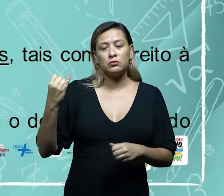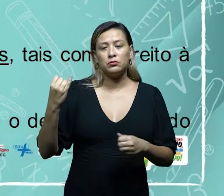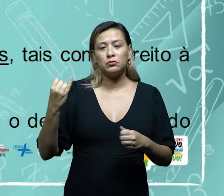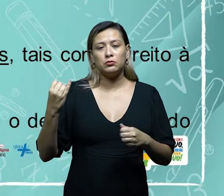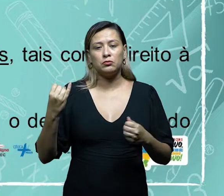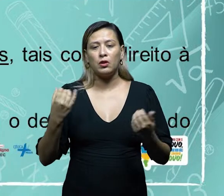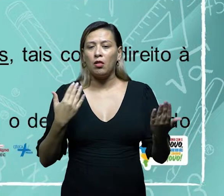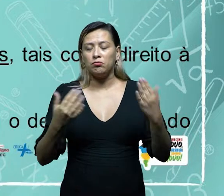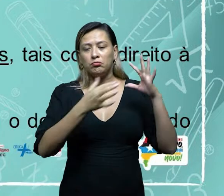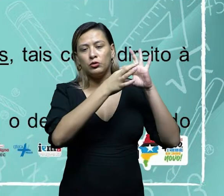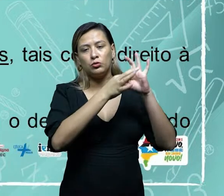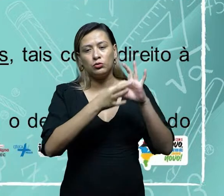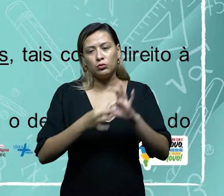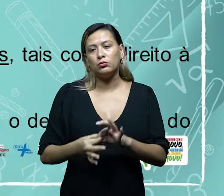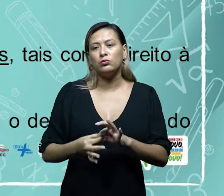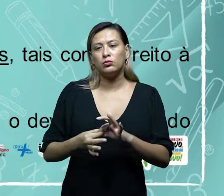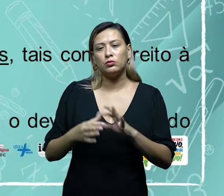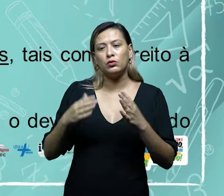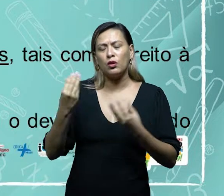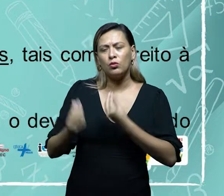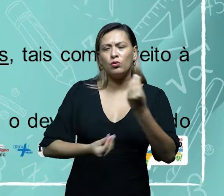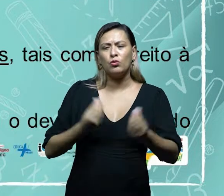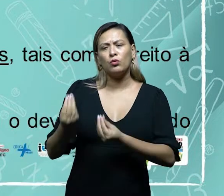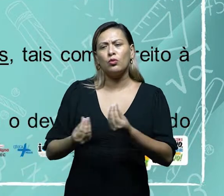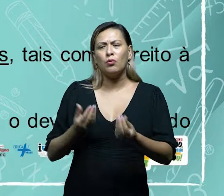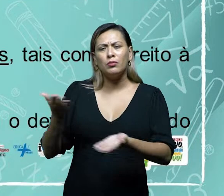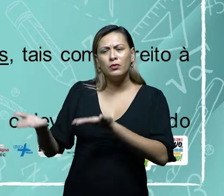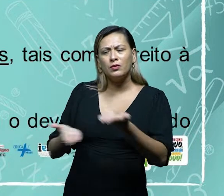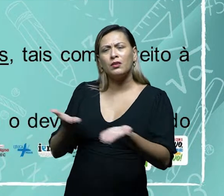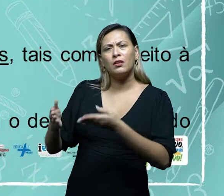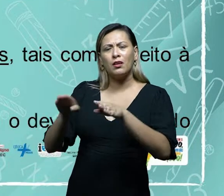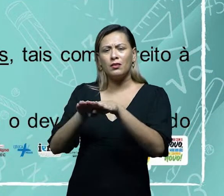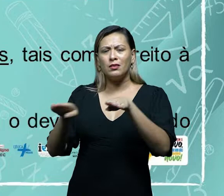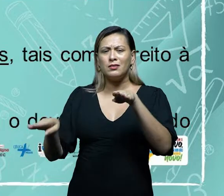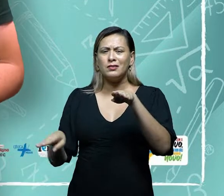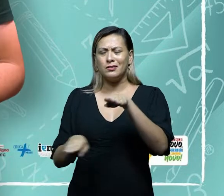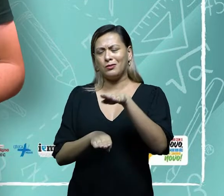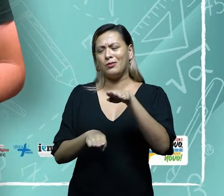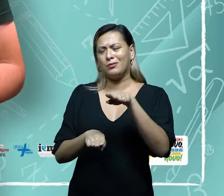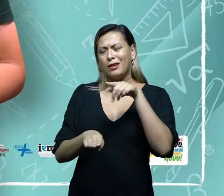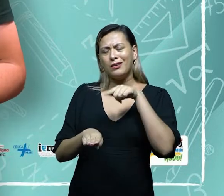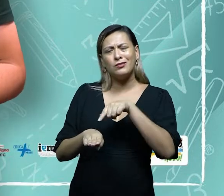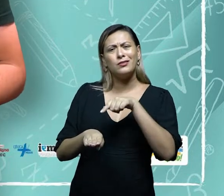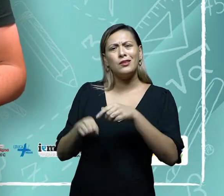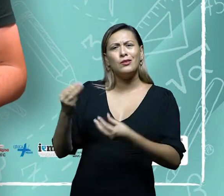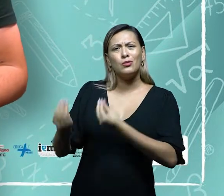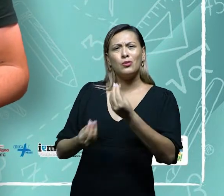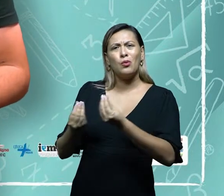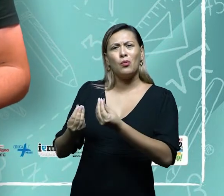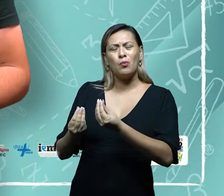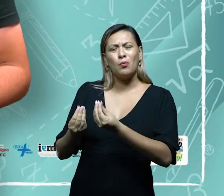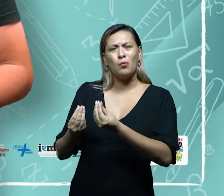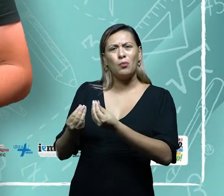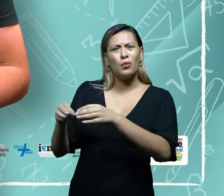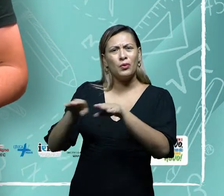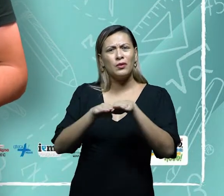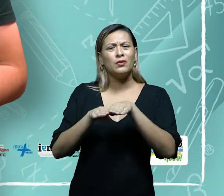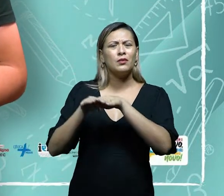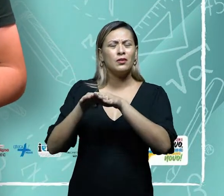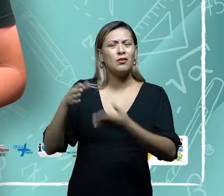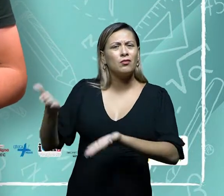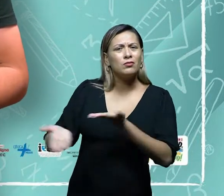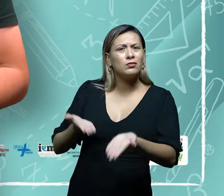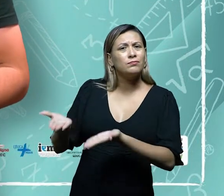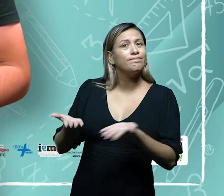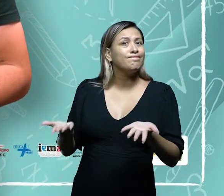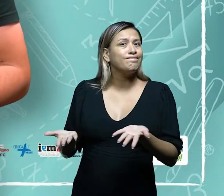Pessoal, não dá para me tratar os desiguais, né, de forma igual. A gente retorna aqui àquela velha